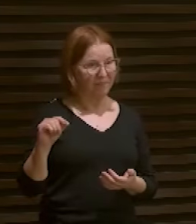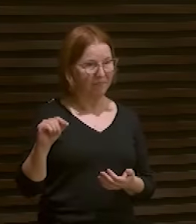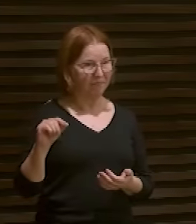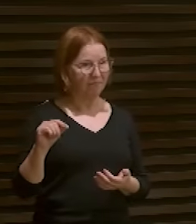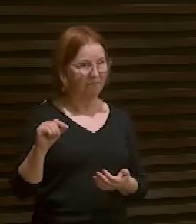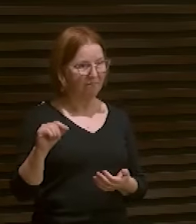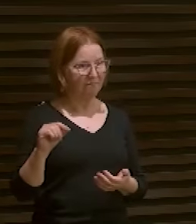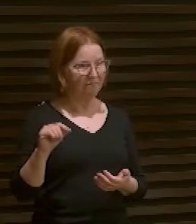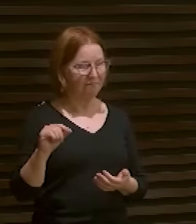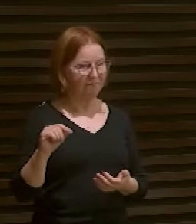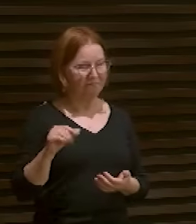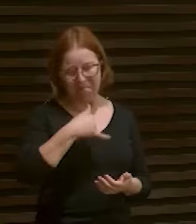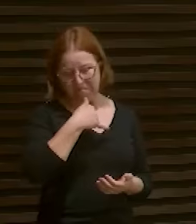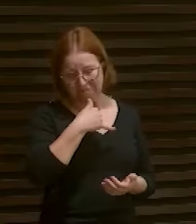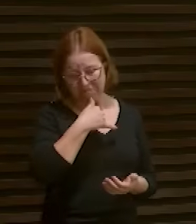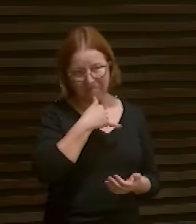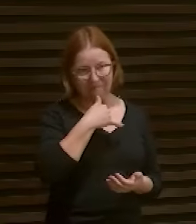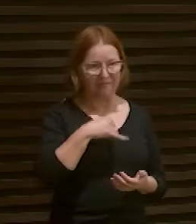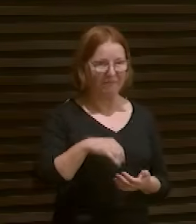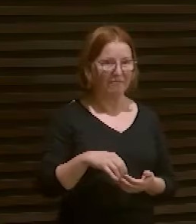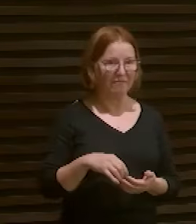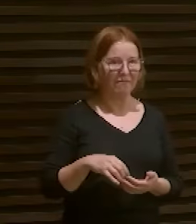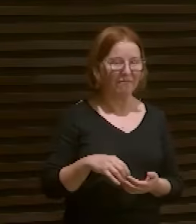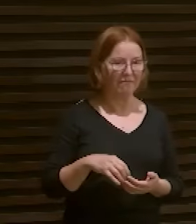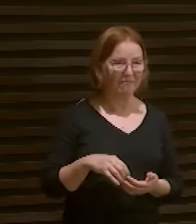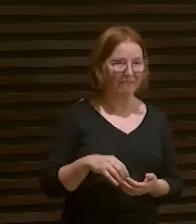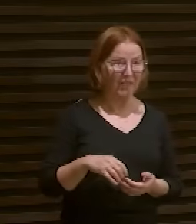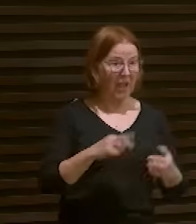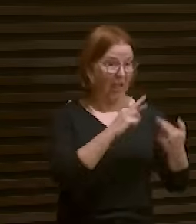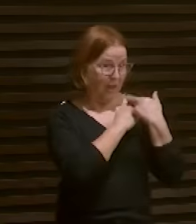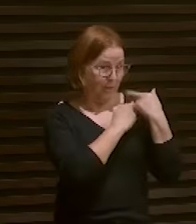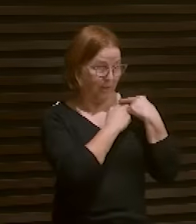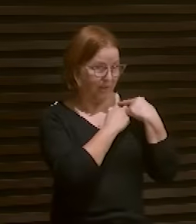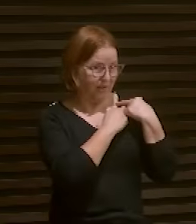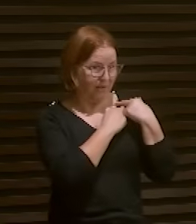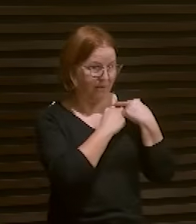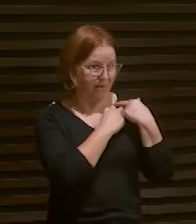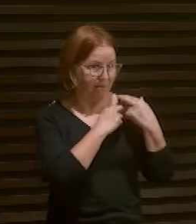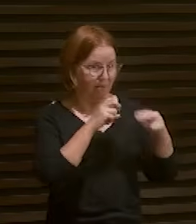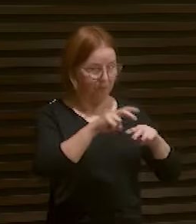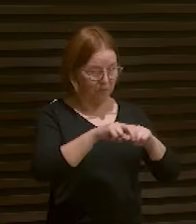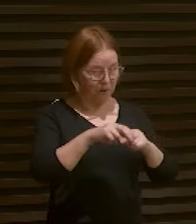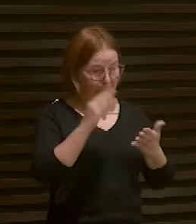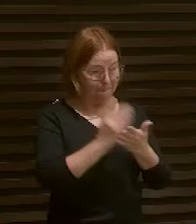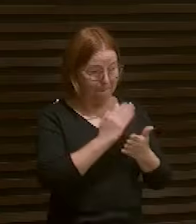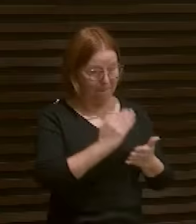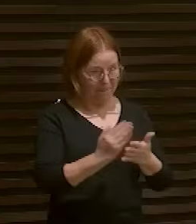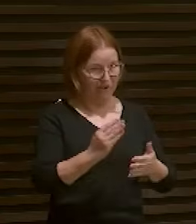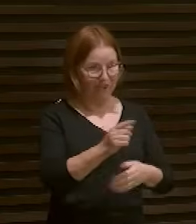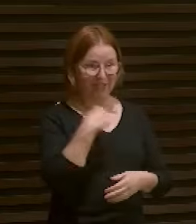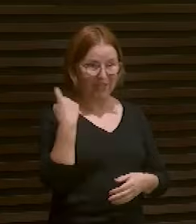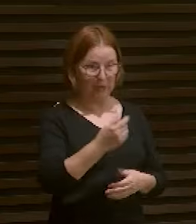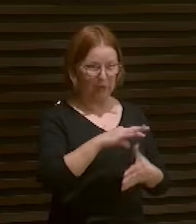e pesar, são responsáveis por grande parte de nossas